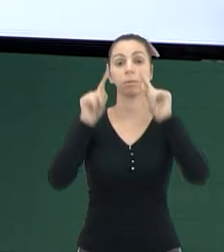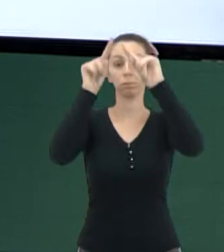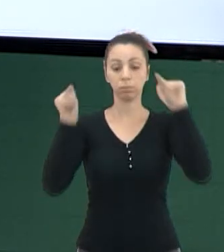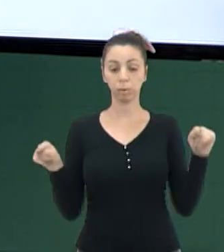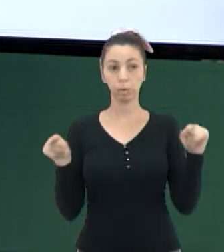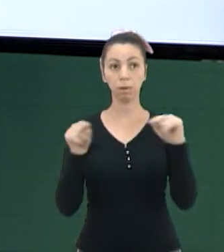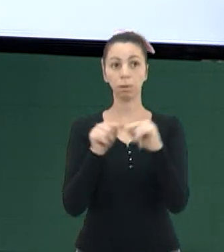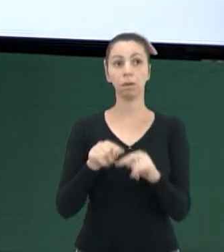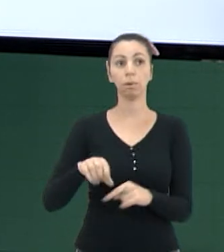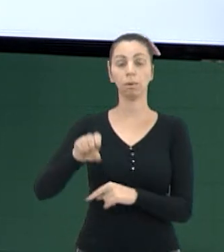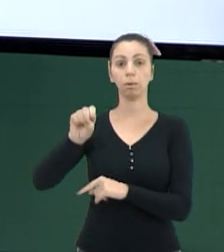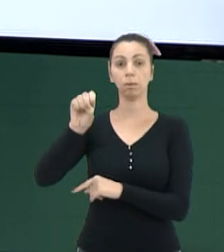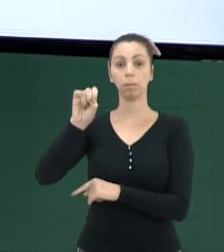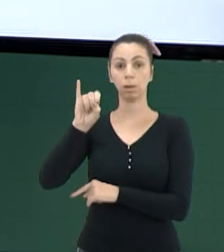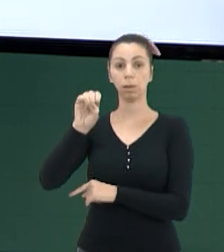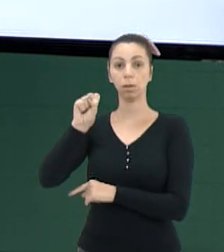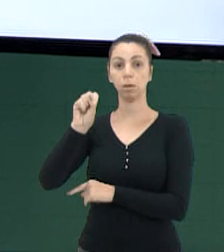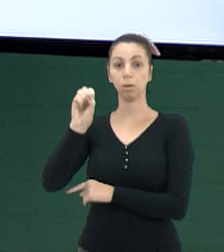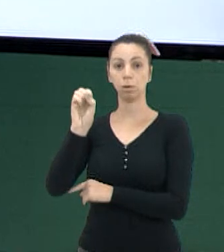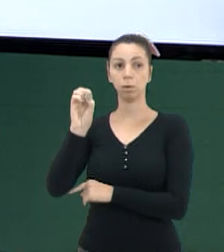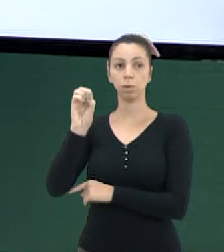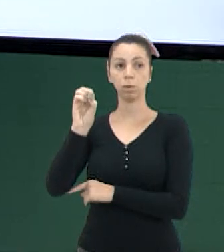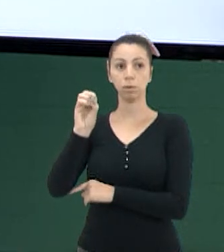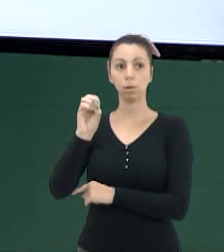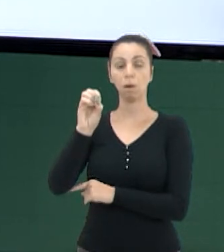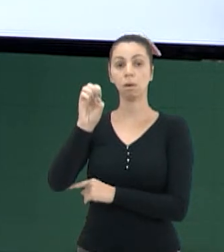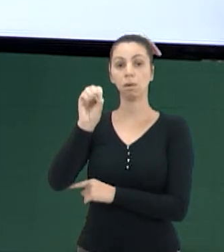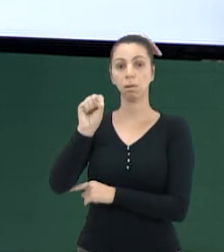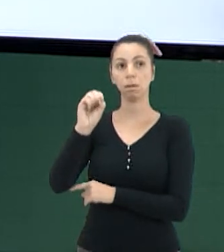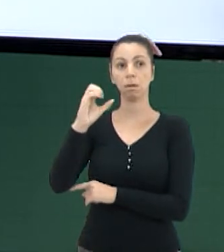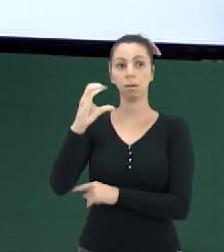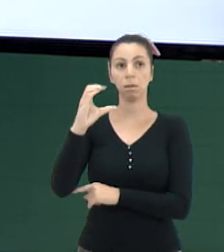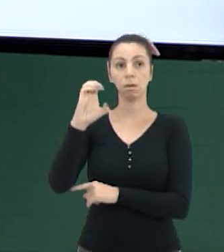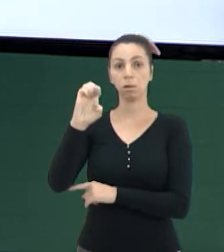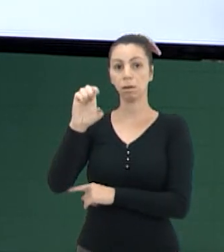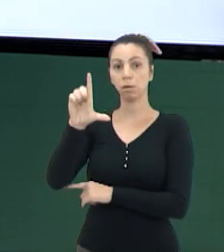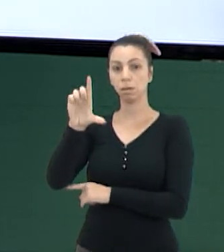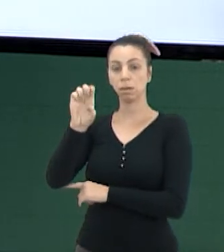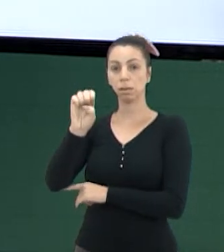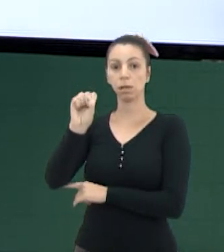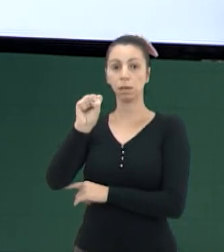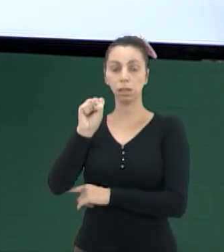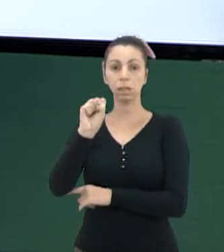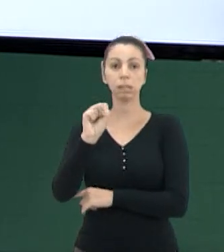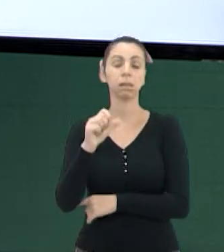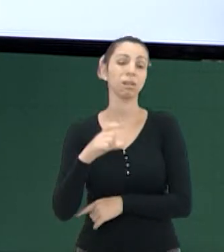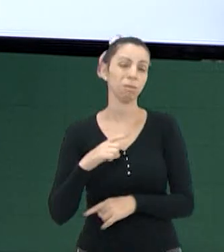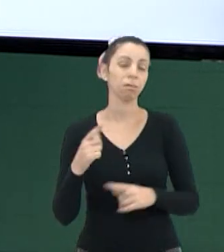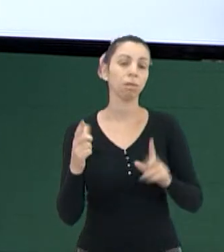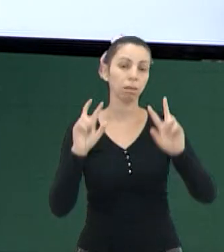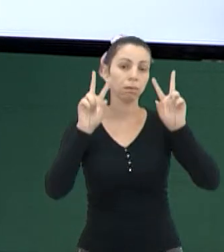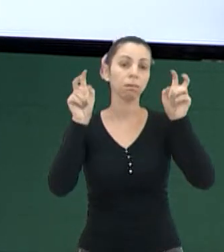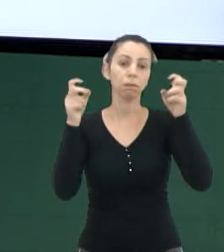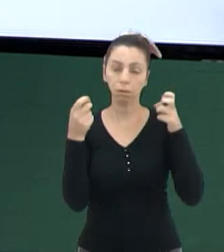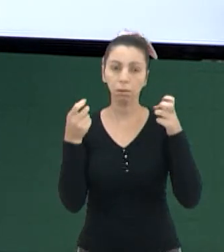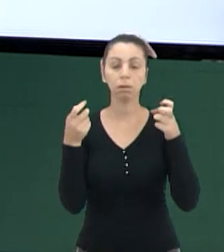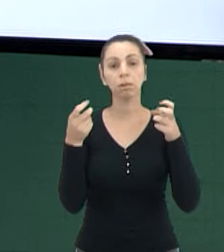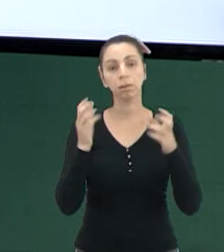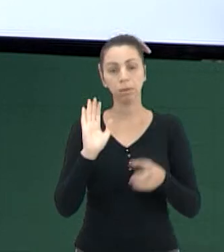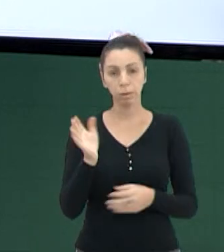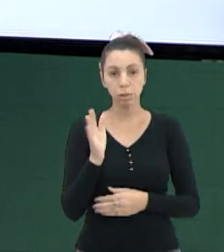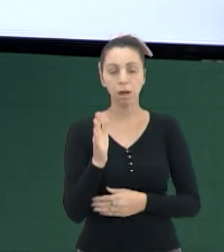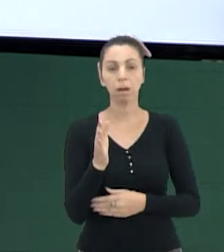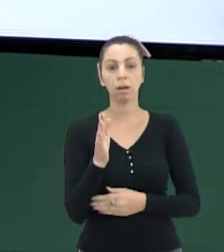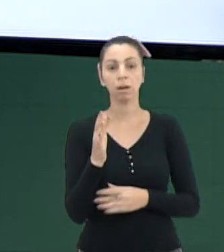nos adaptando aos termos usados. Mas são termos que nós já falamos, então nós só estamos dando uma pincelada